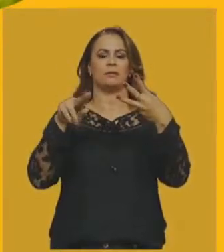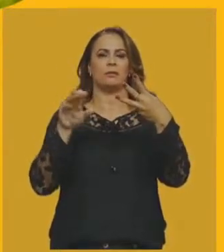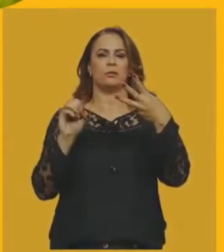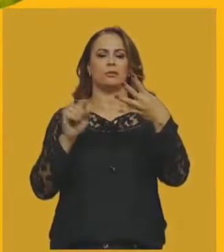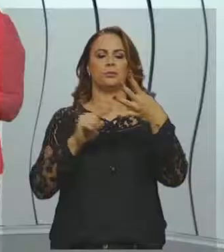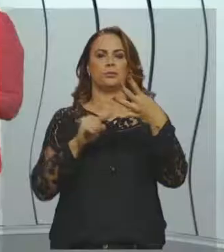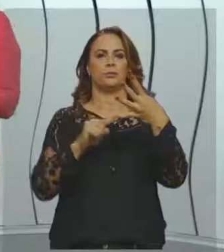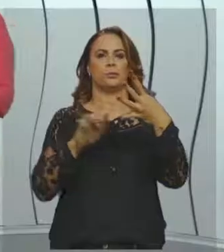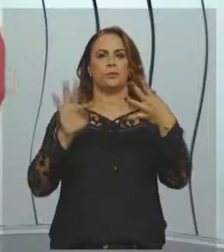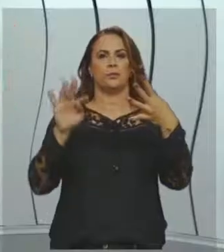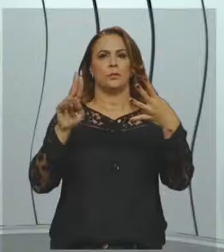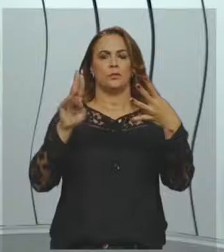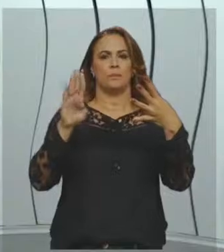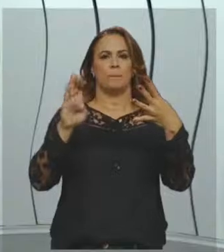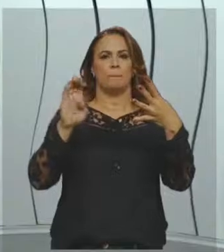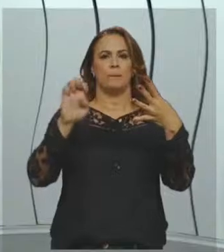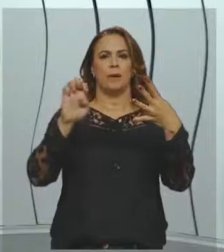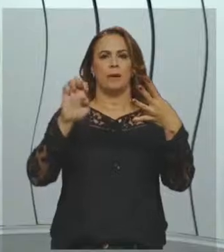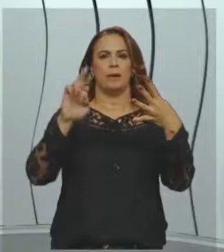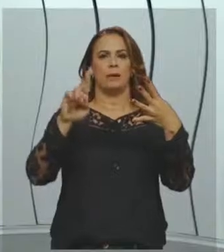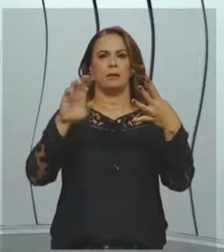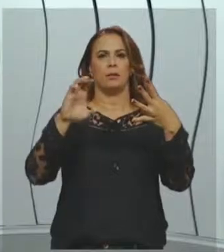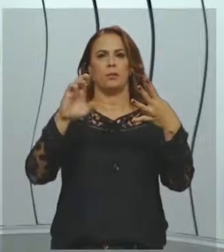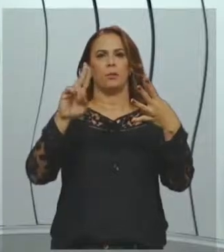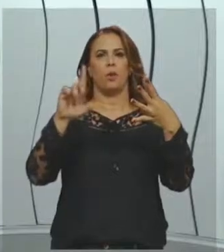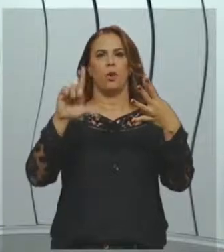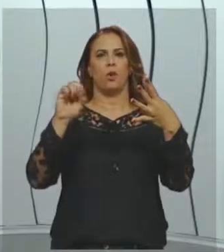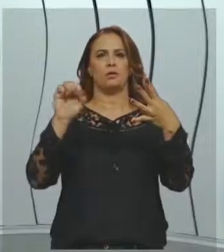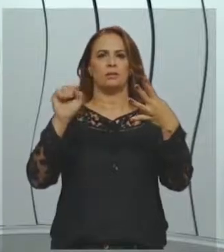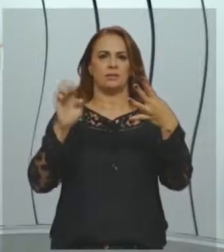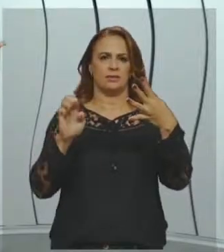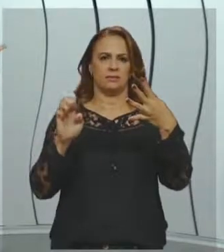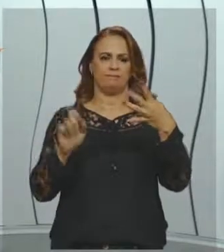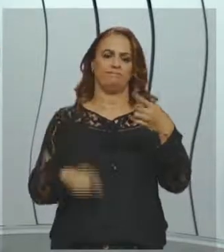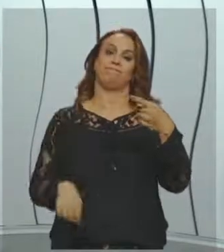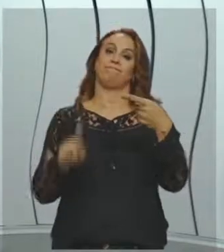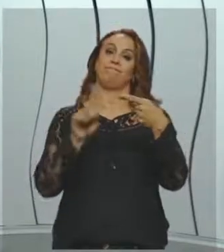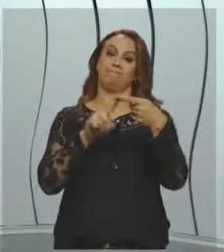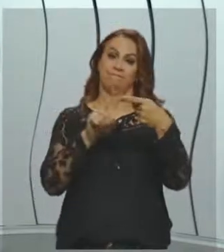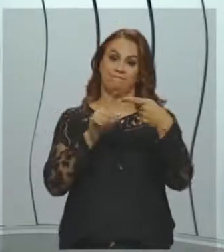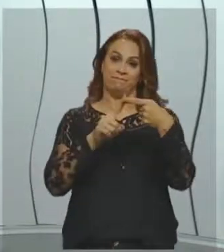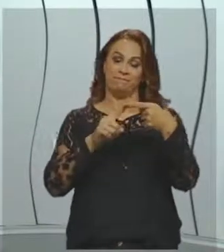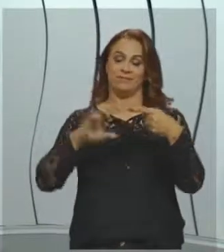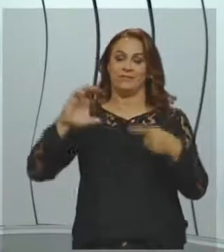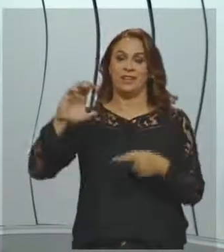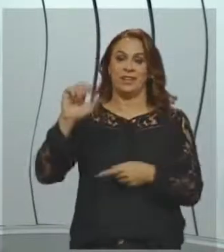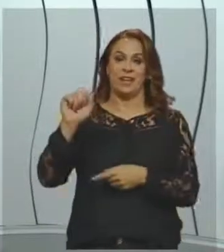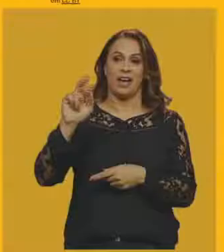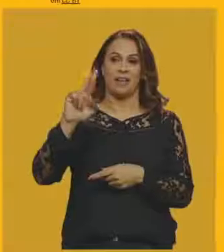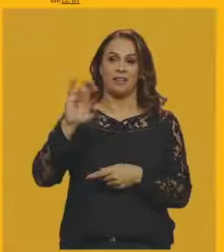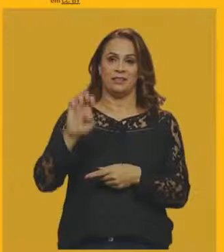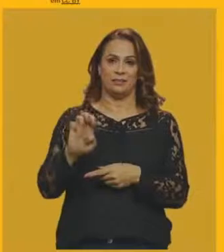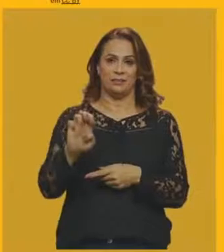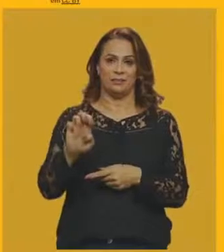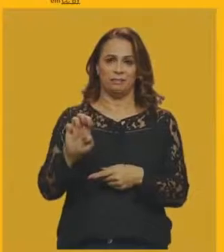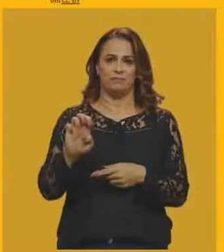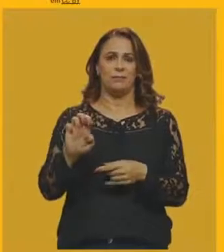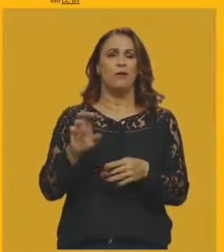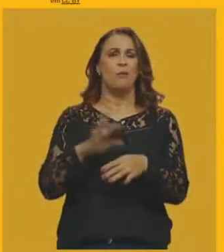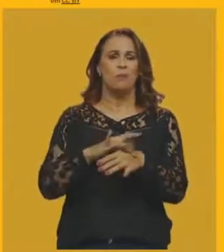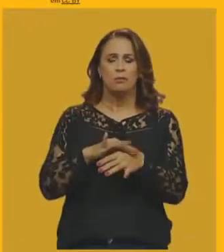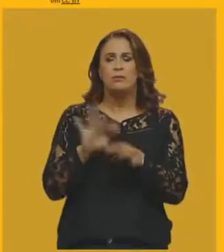você na aula. A cárie dentária é uma doença simples que todos nós já